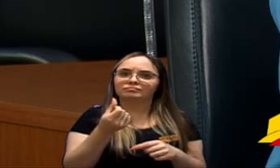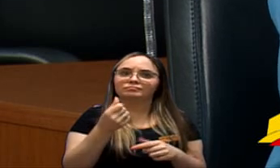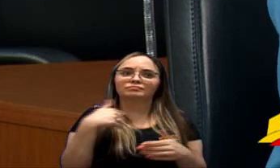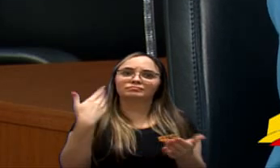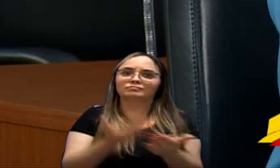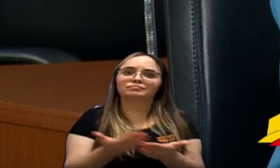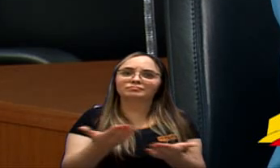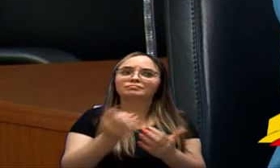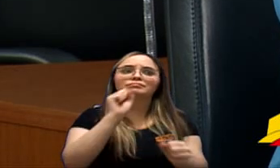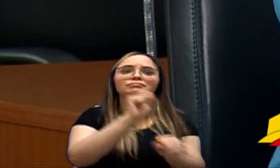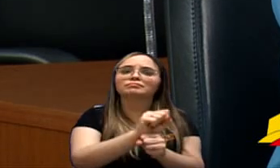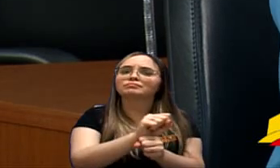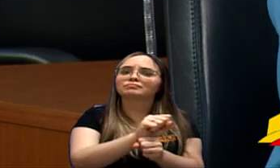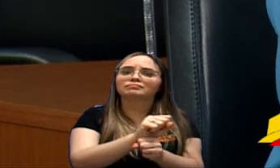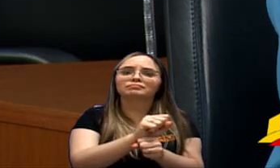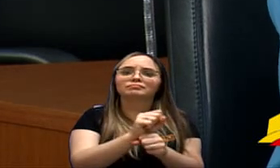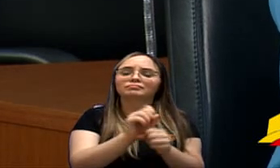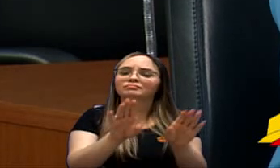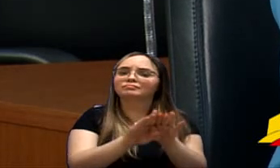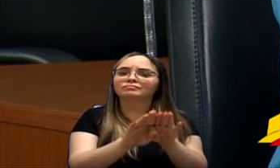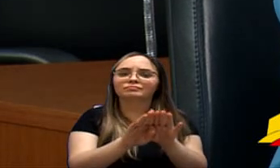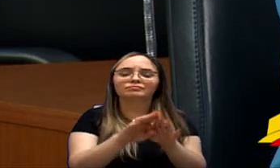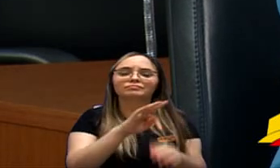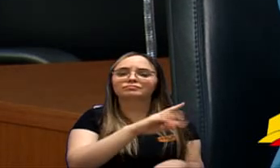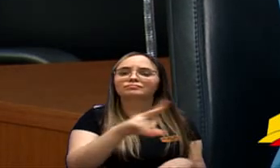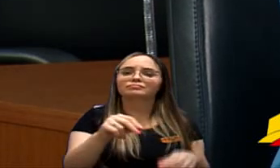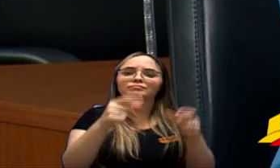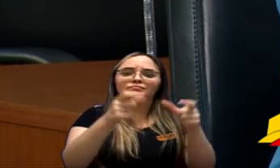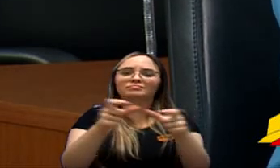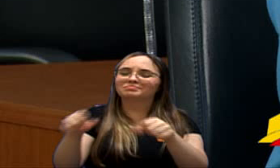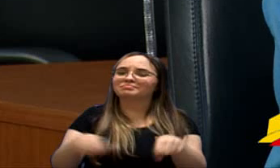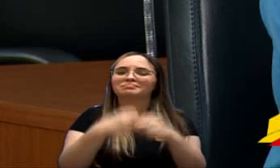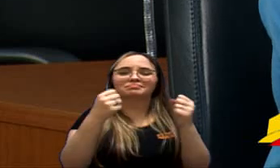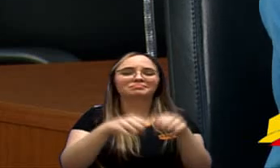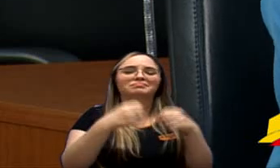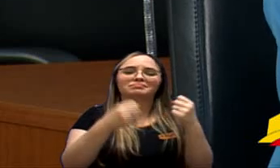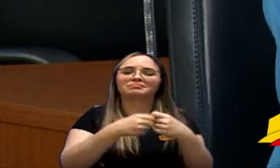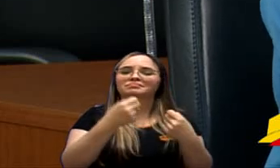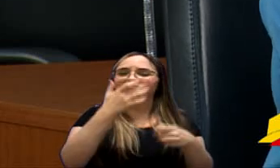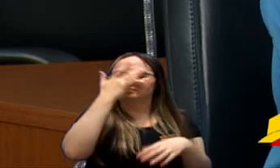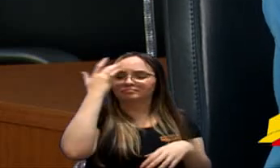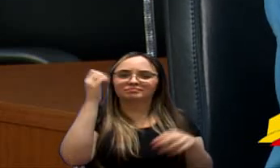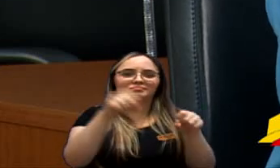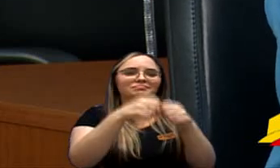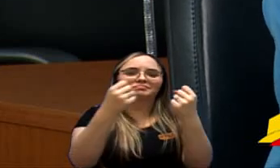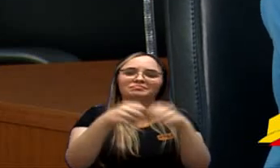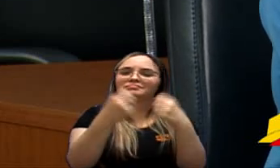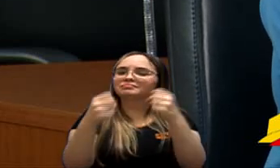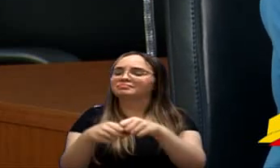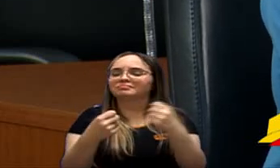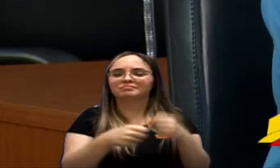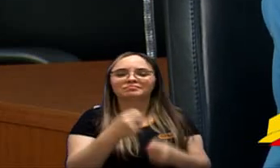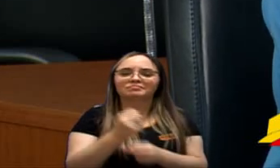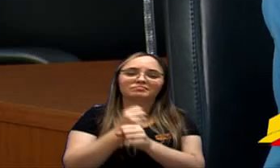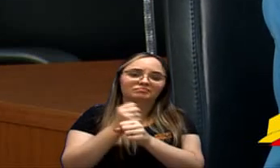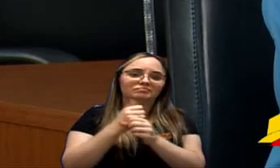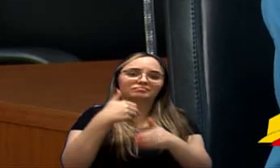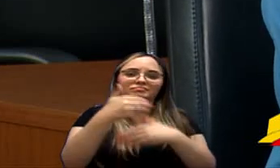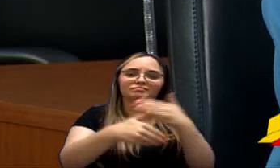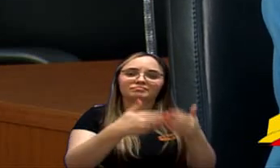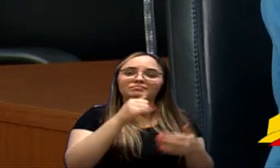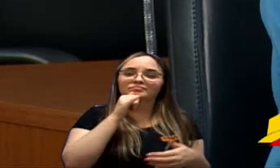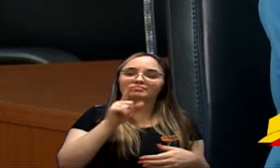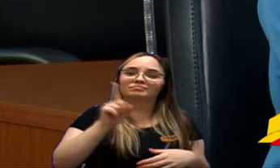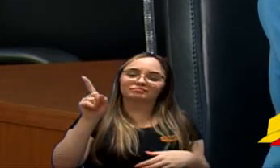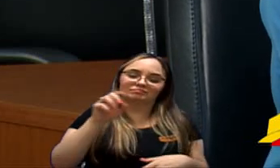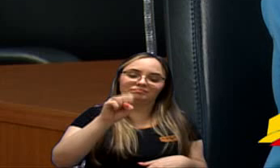parado, não está atendendo a comunidade, muitos desses sabe-tudos aí foram depredados, né, no decorrer dos tempos. Inclusive, o do Parque São